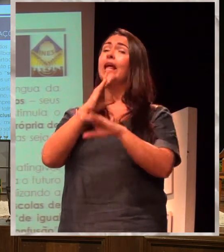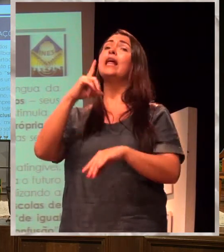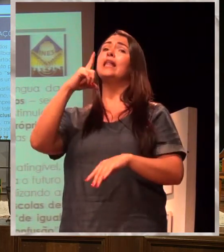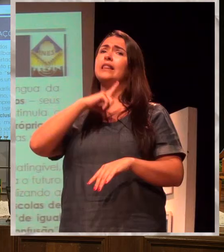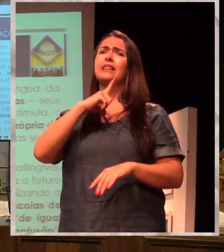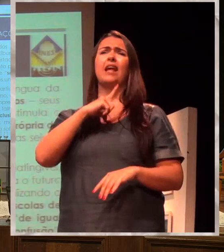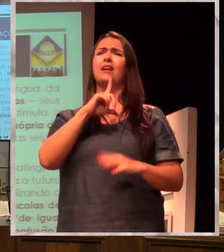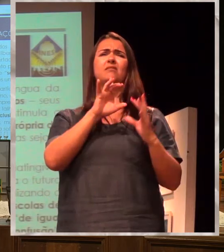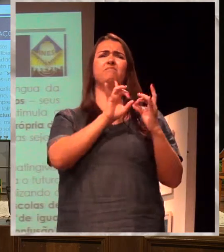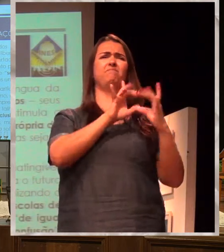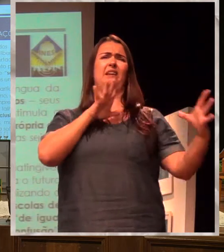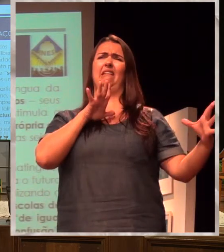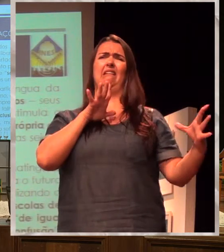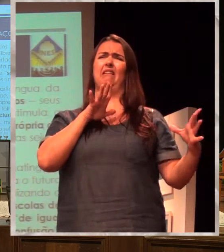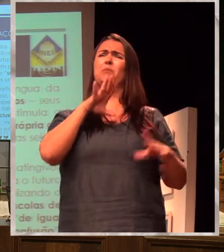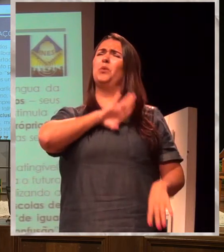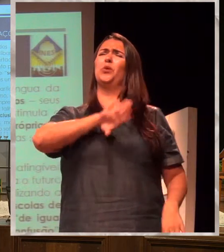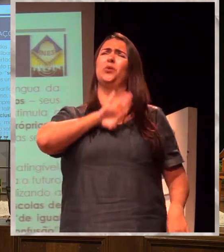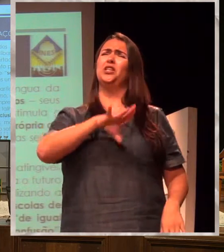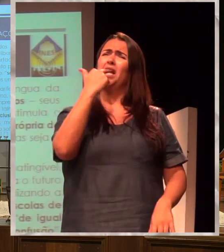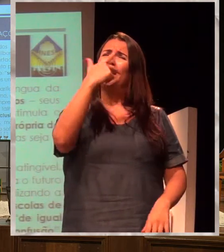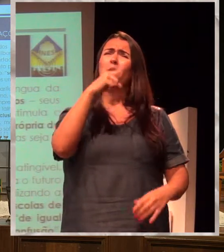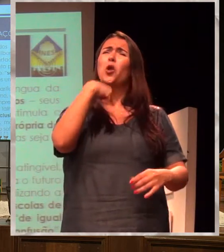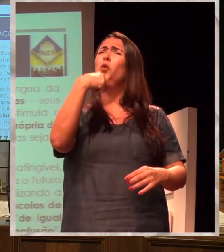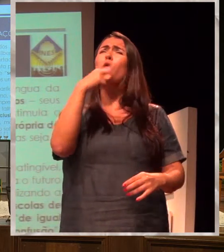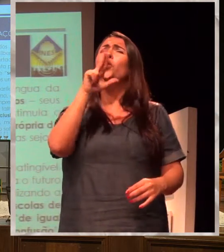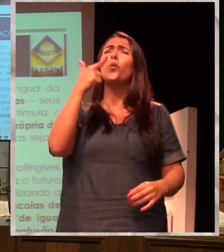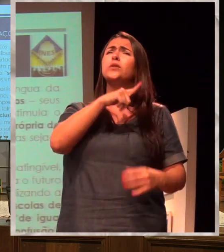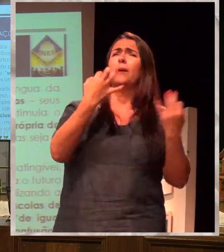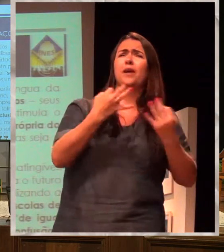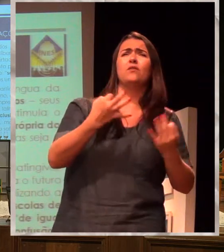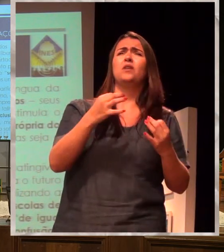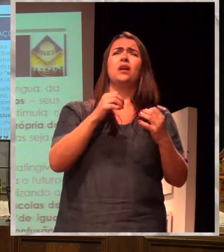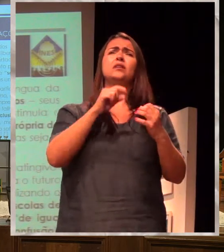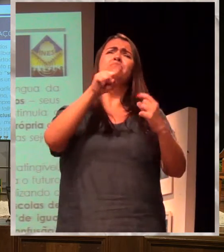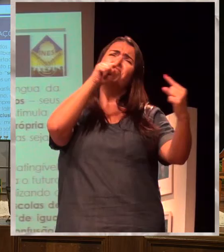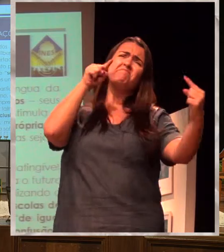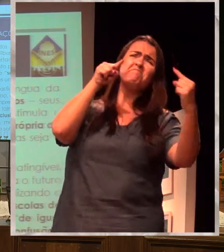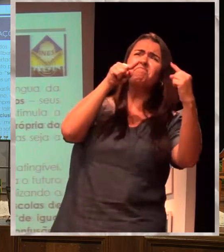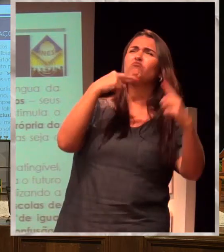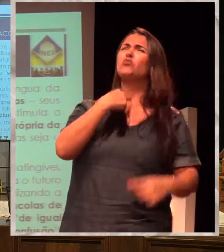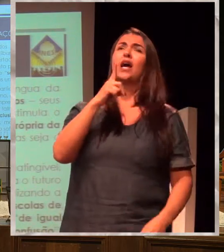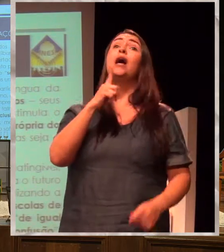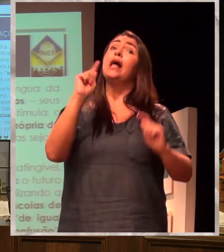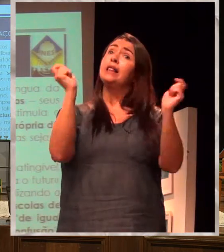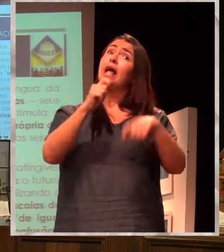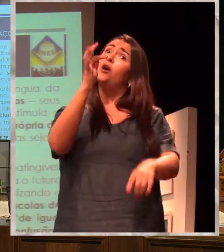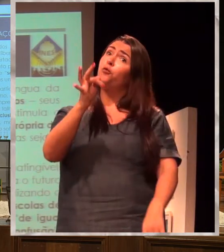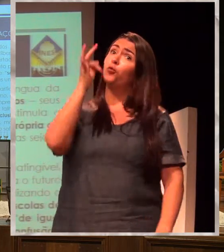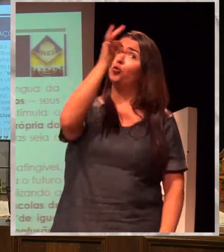o português, língua inatingível, do nervosismo, da possibilidade de um aprendizado de escrita para o futuro, lugar